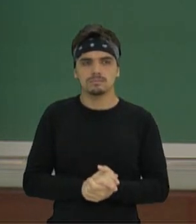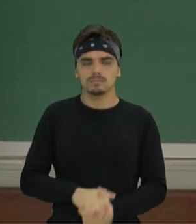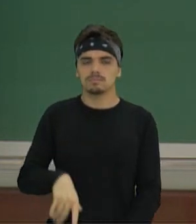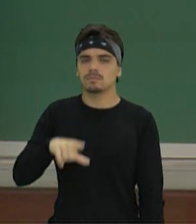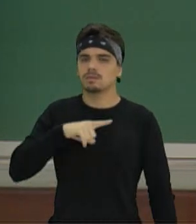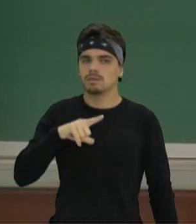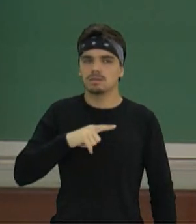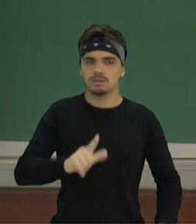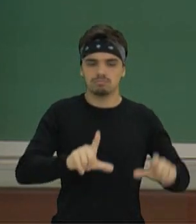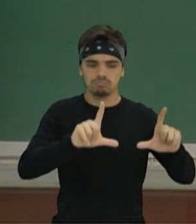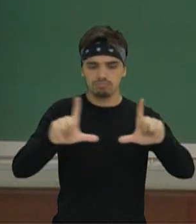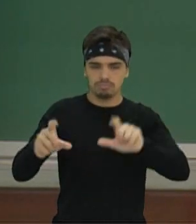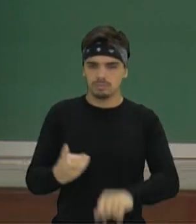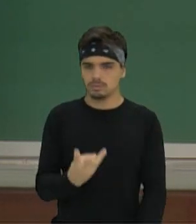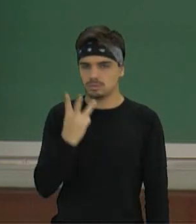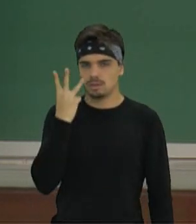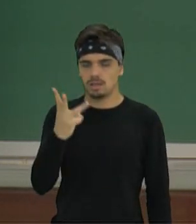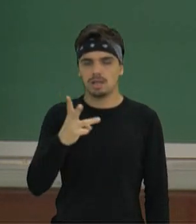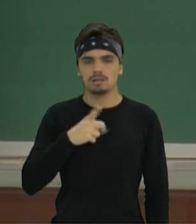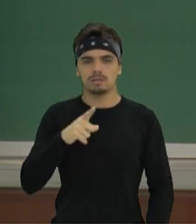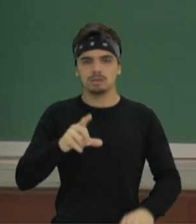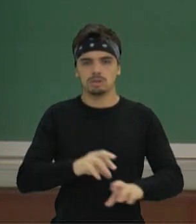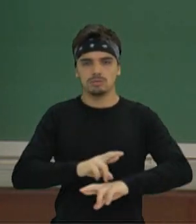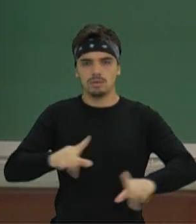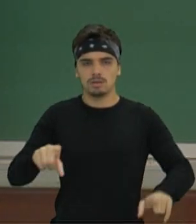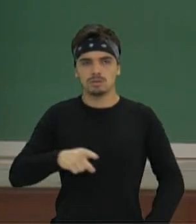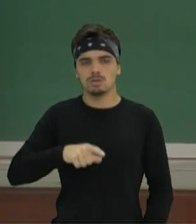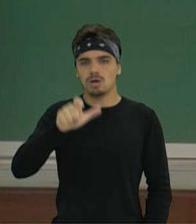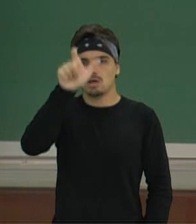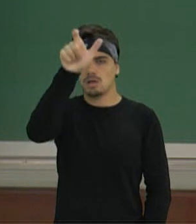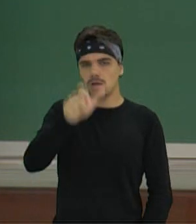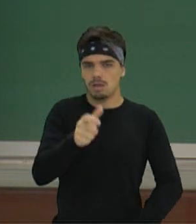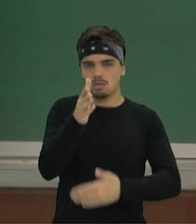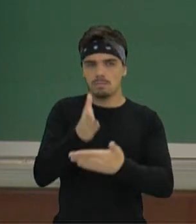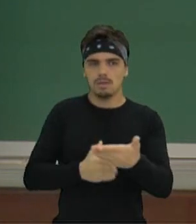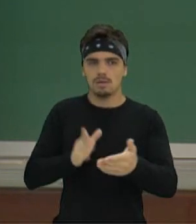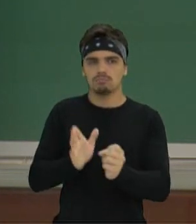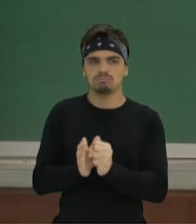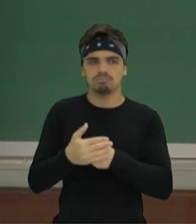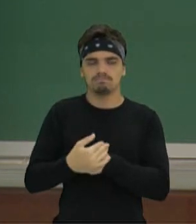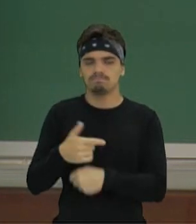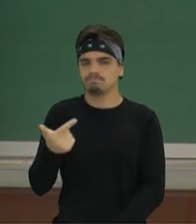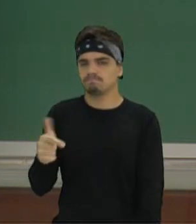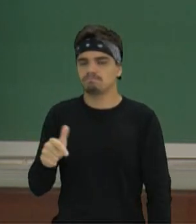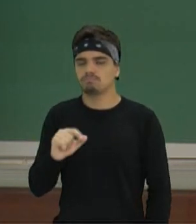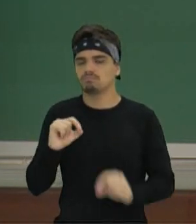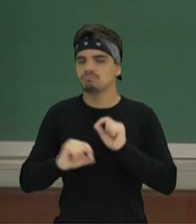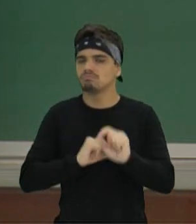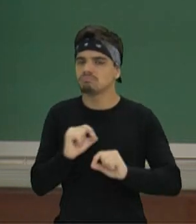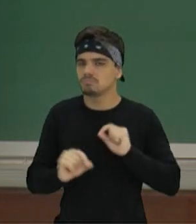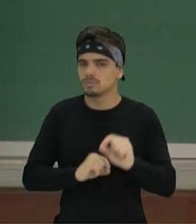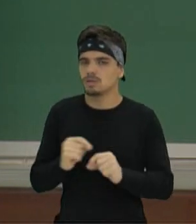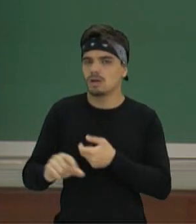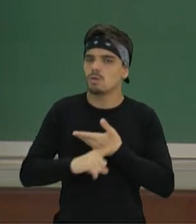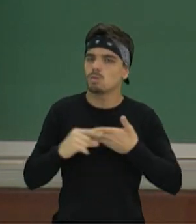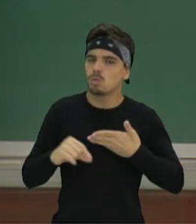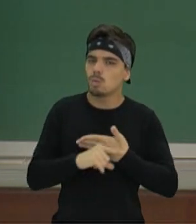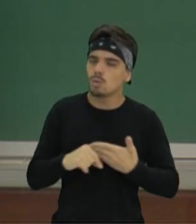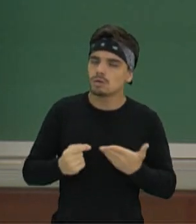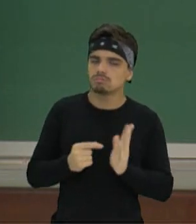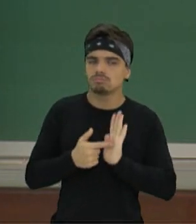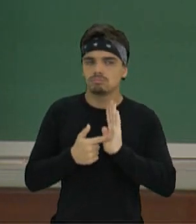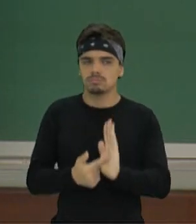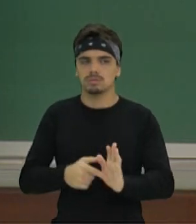3 citações diferentes. Somente a do meio é anônima, tá? Não temos aqui o autor.